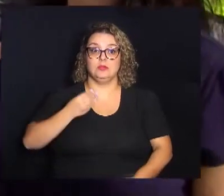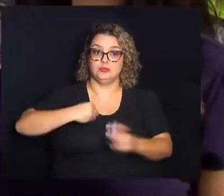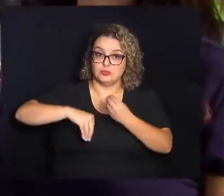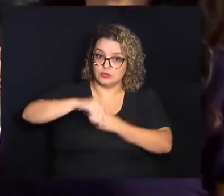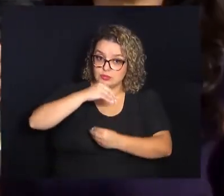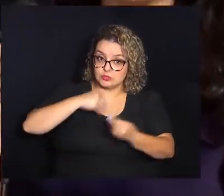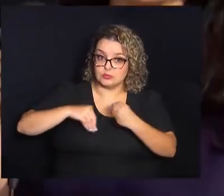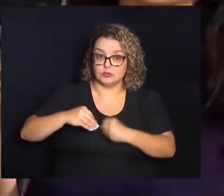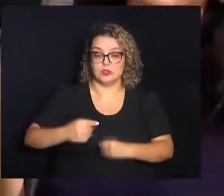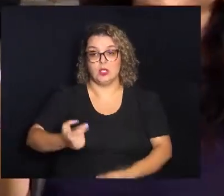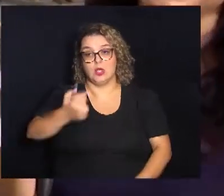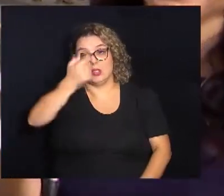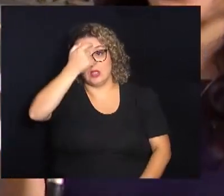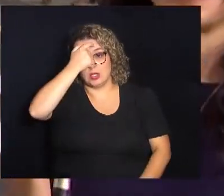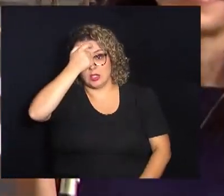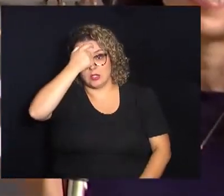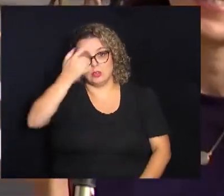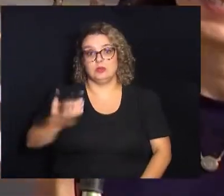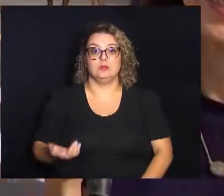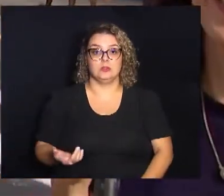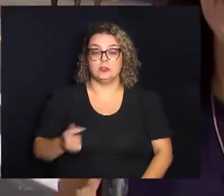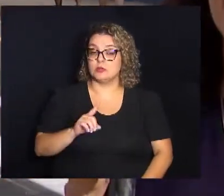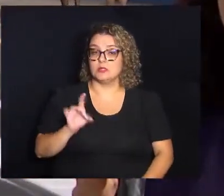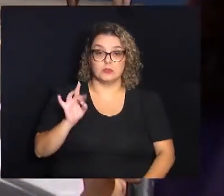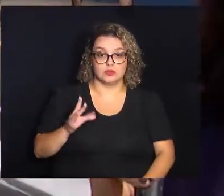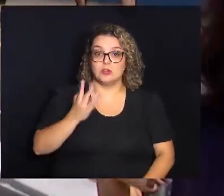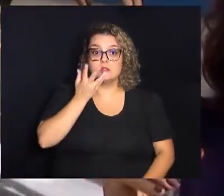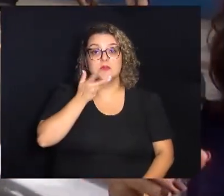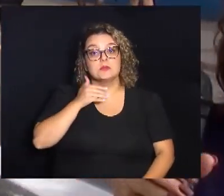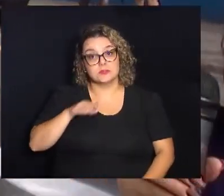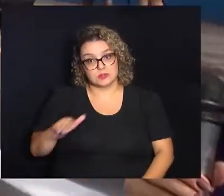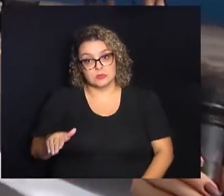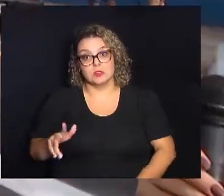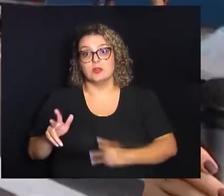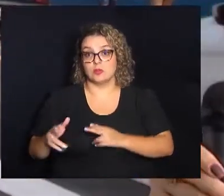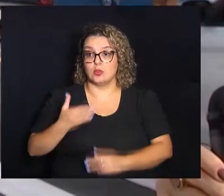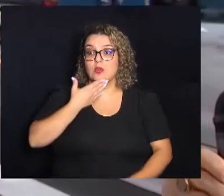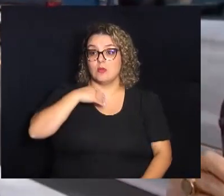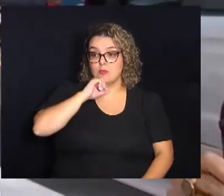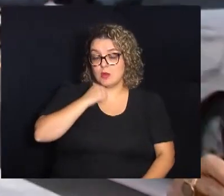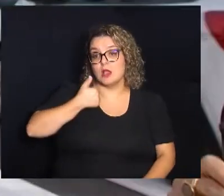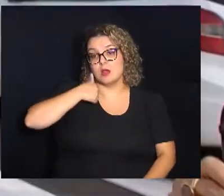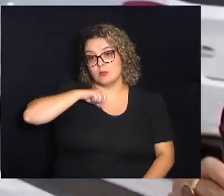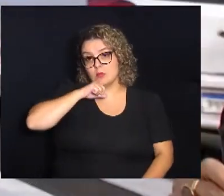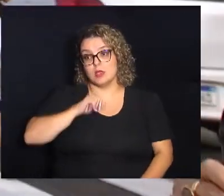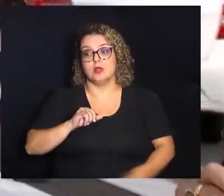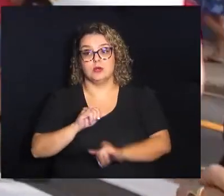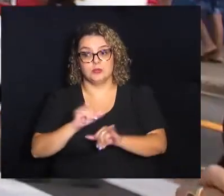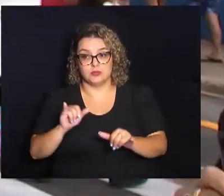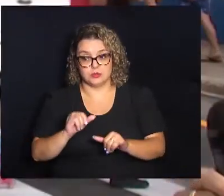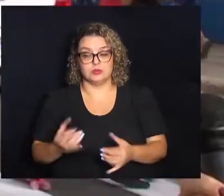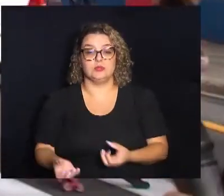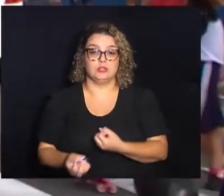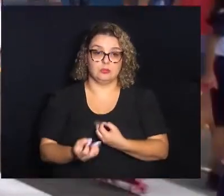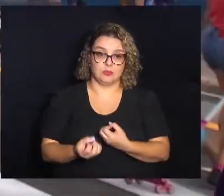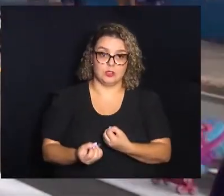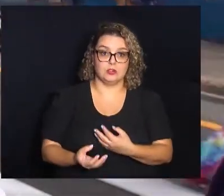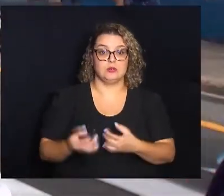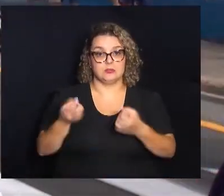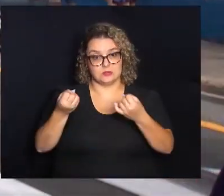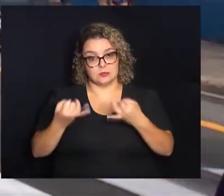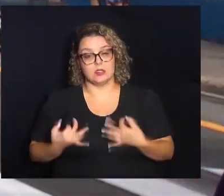a conscientização, não apenas das crianças, como dos pais, né, que a gente trouxe as informações, as